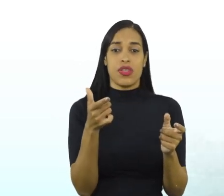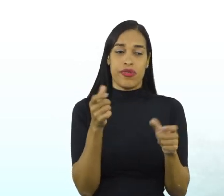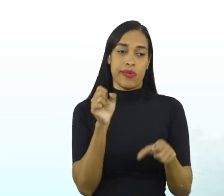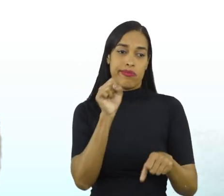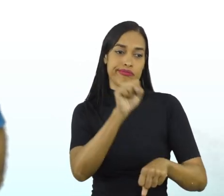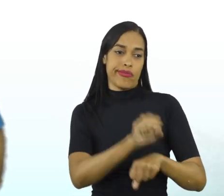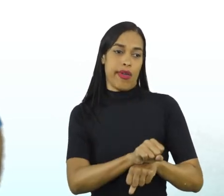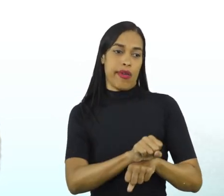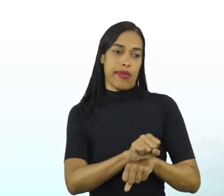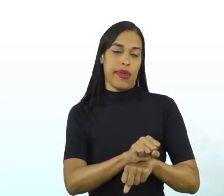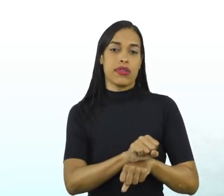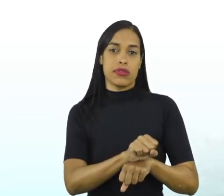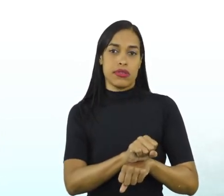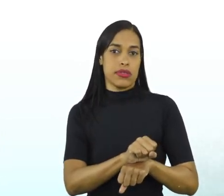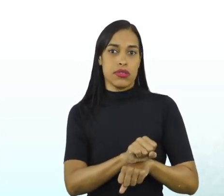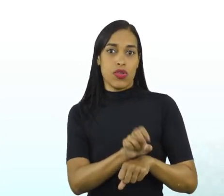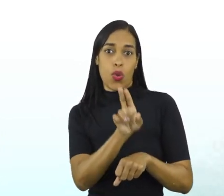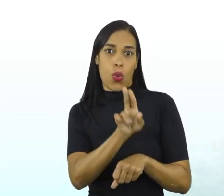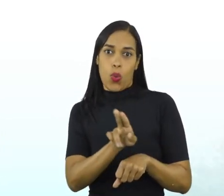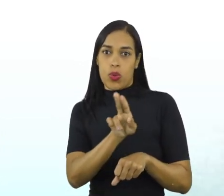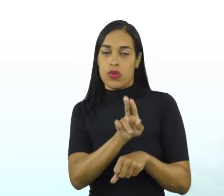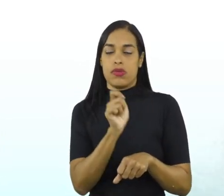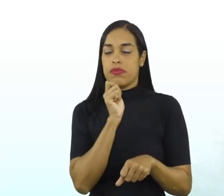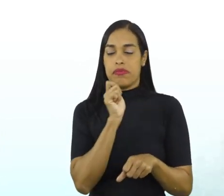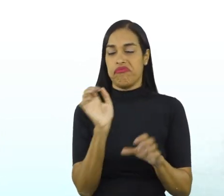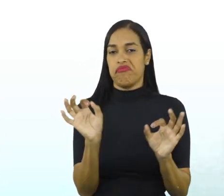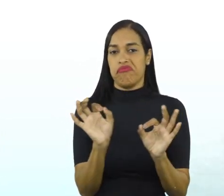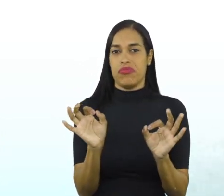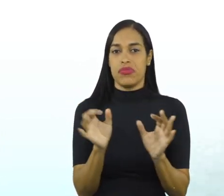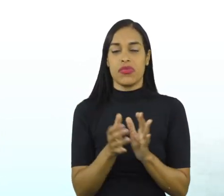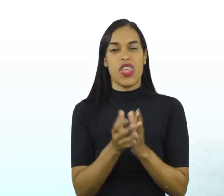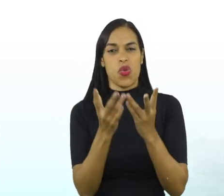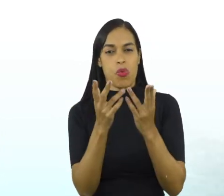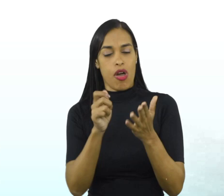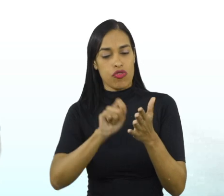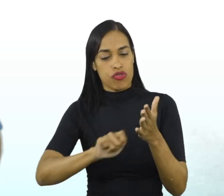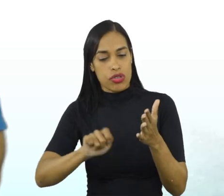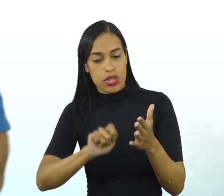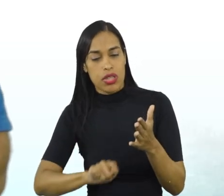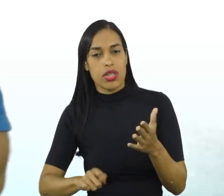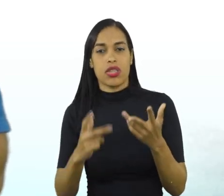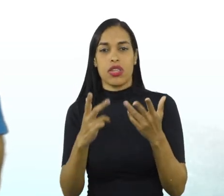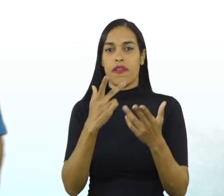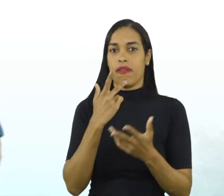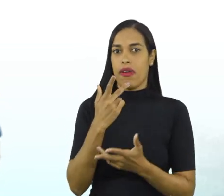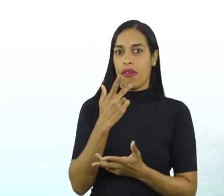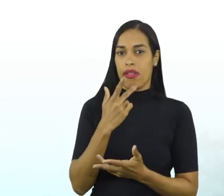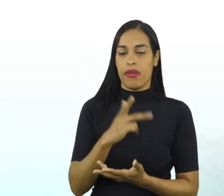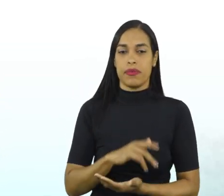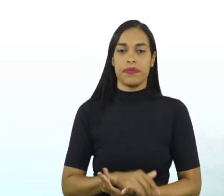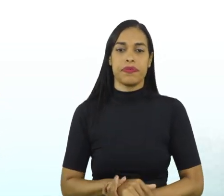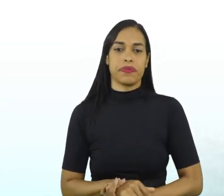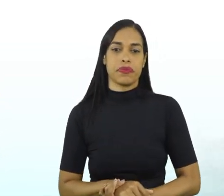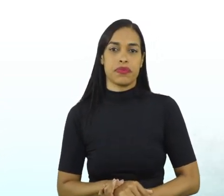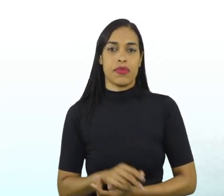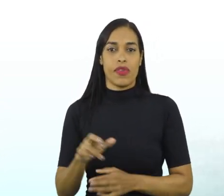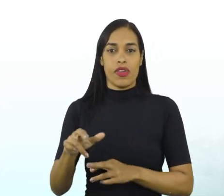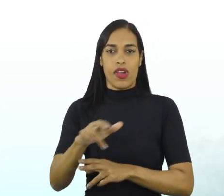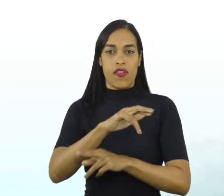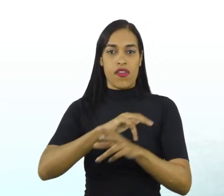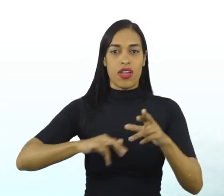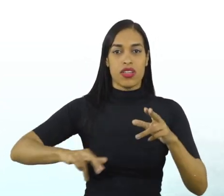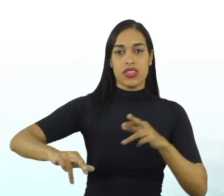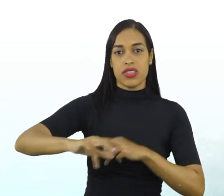lá paradas. E ninguém usa mais hoje. Tanto na escrita quanto na fala, tá? Então, a gente, quando fala de